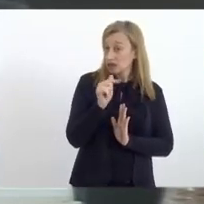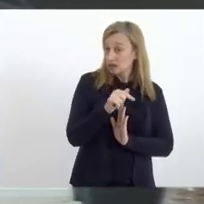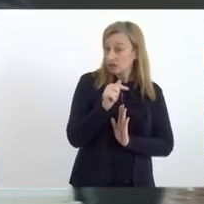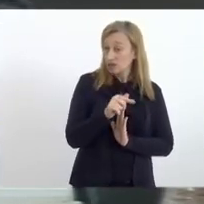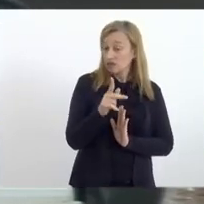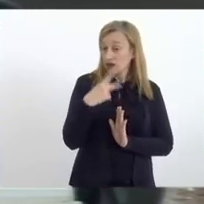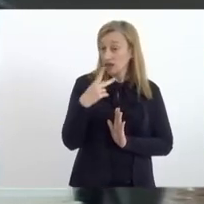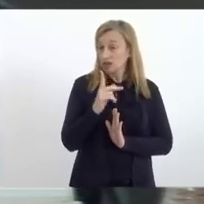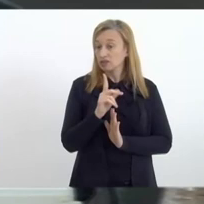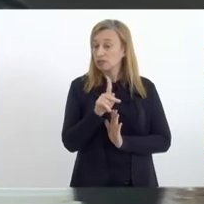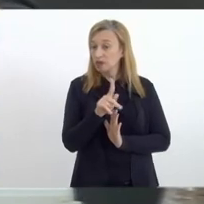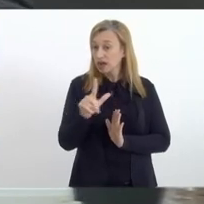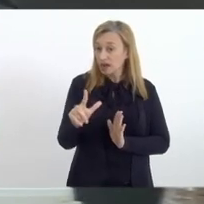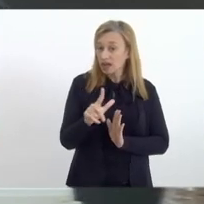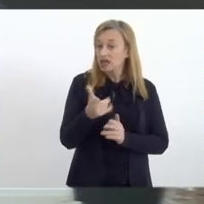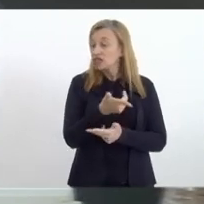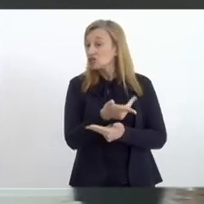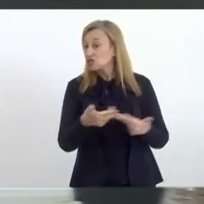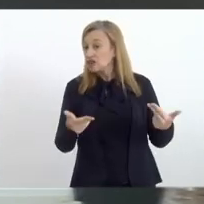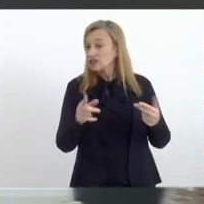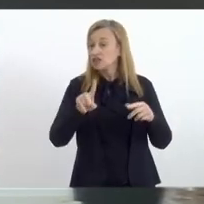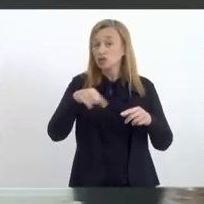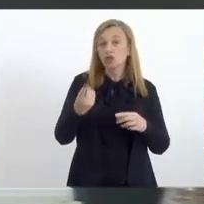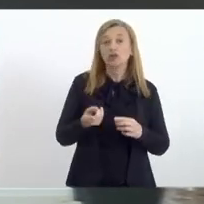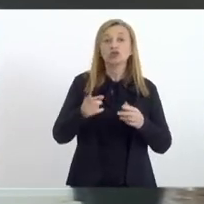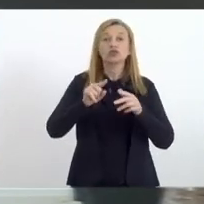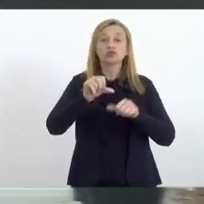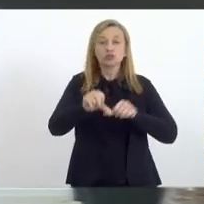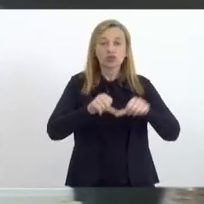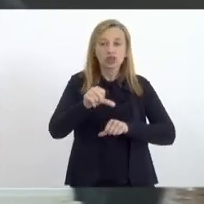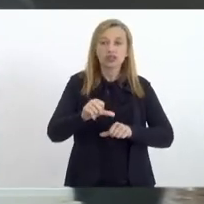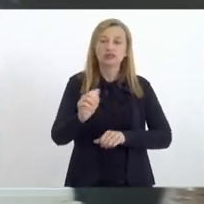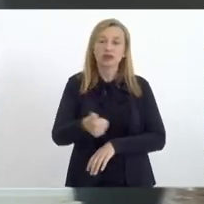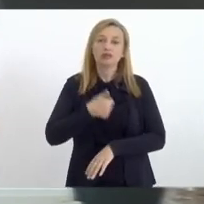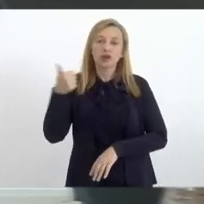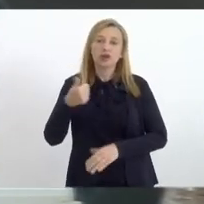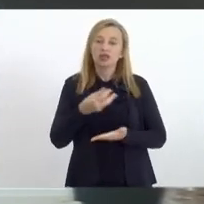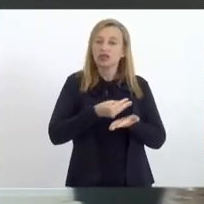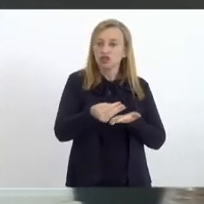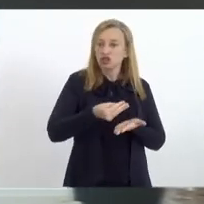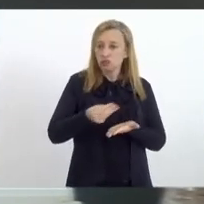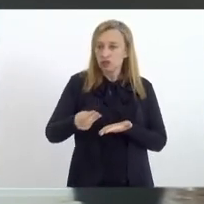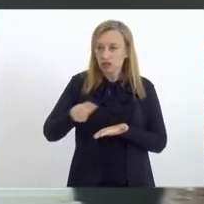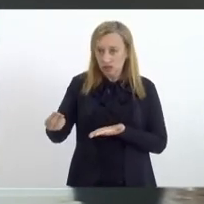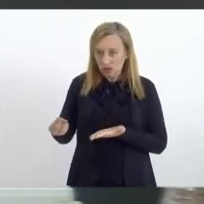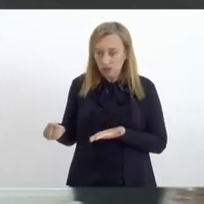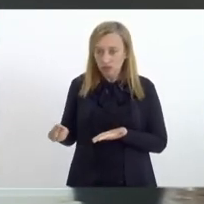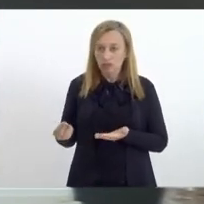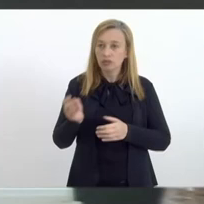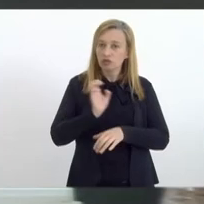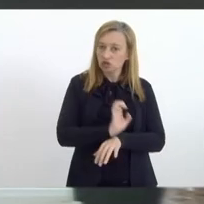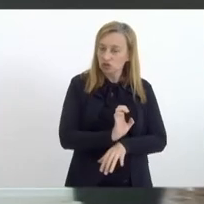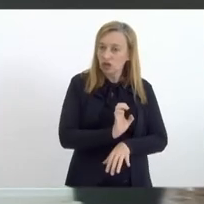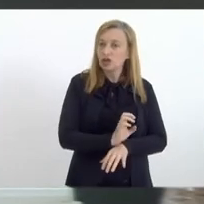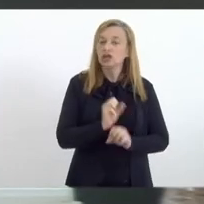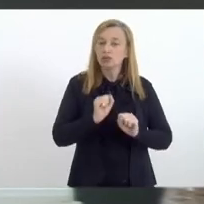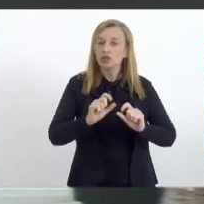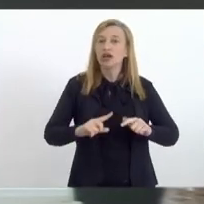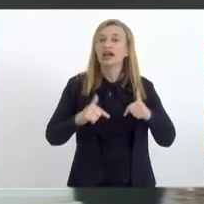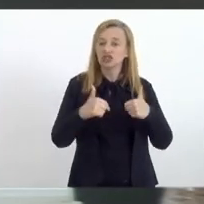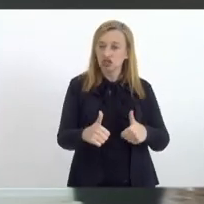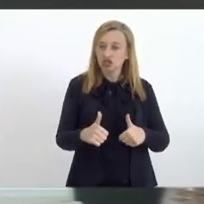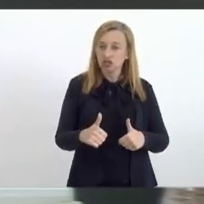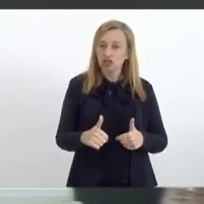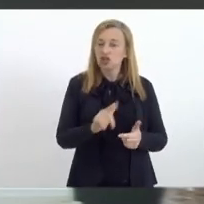deles. Ele tem diversas mudanças que vão melhorar tanto a distribuição, né, pelo Estado, para que eles possam agir